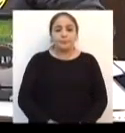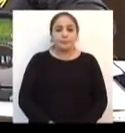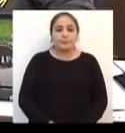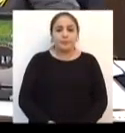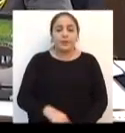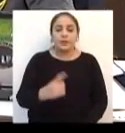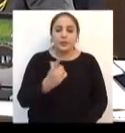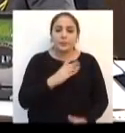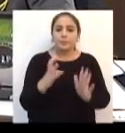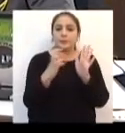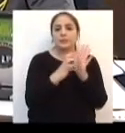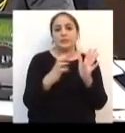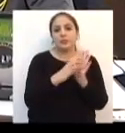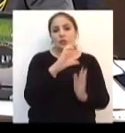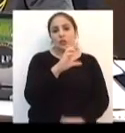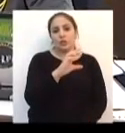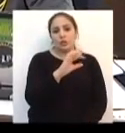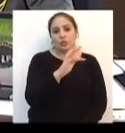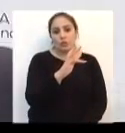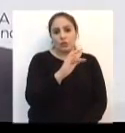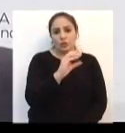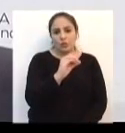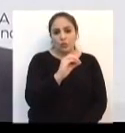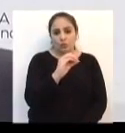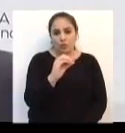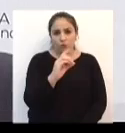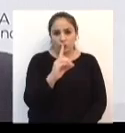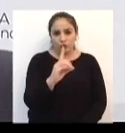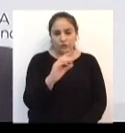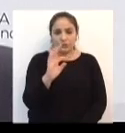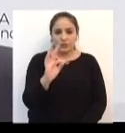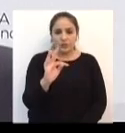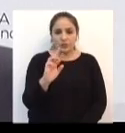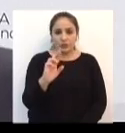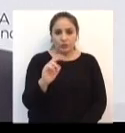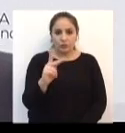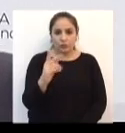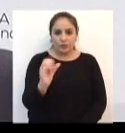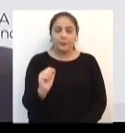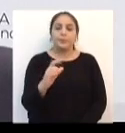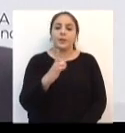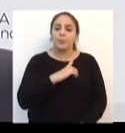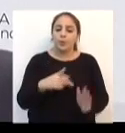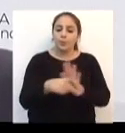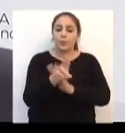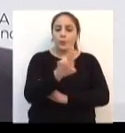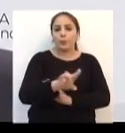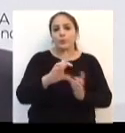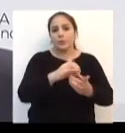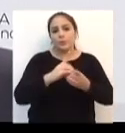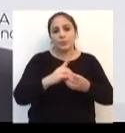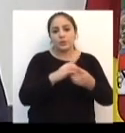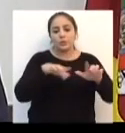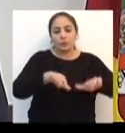também busca estimular o empreendedorismo, além de promover o uso democrático